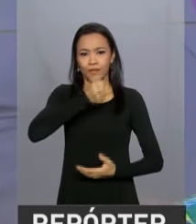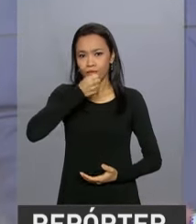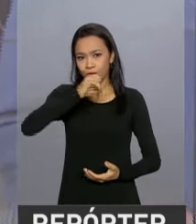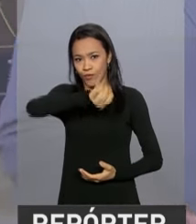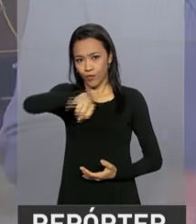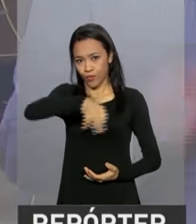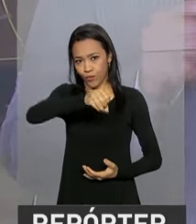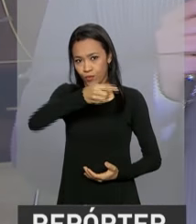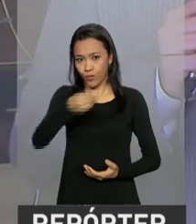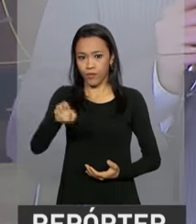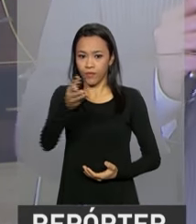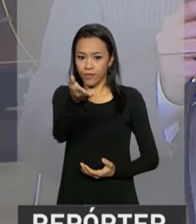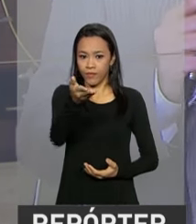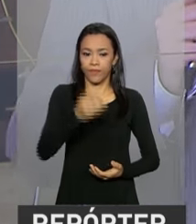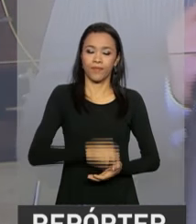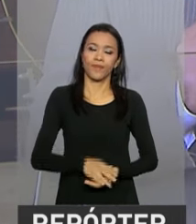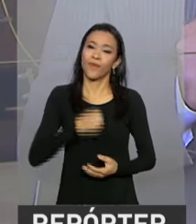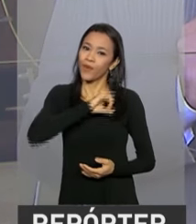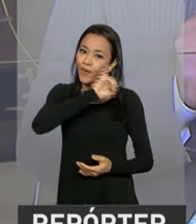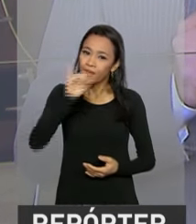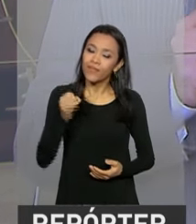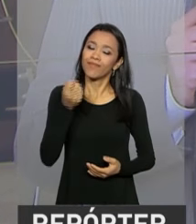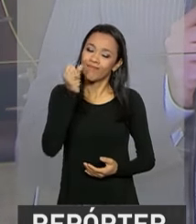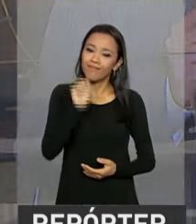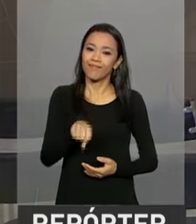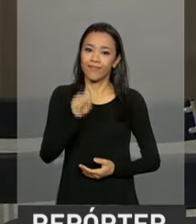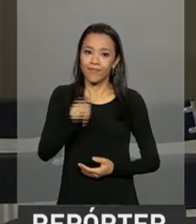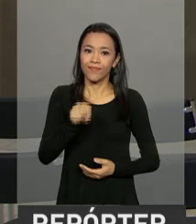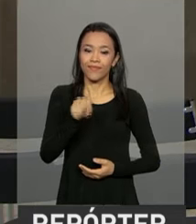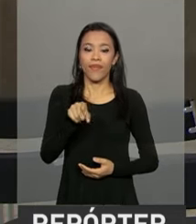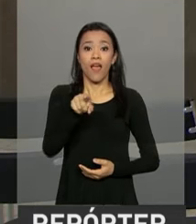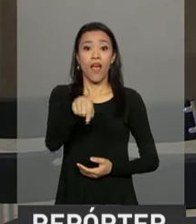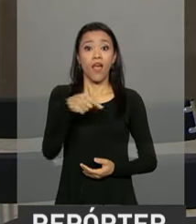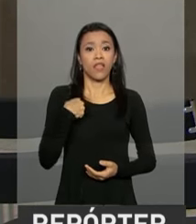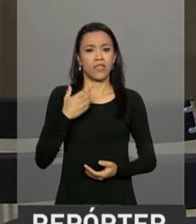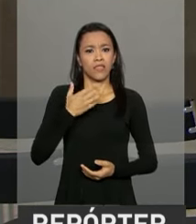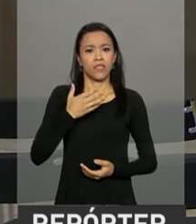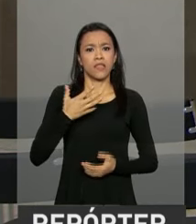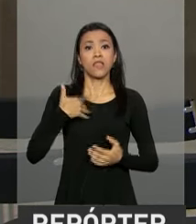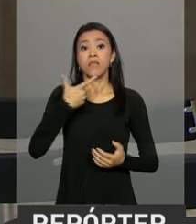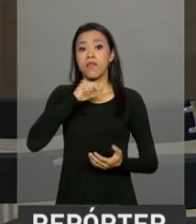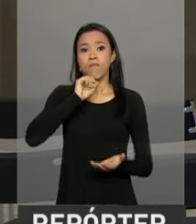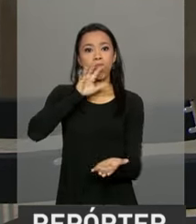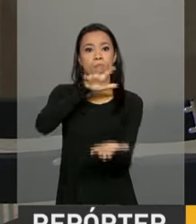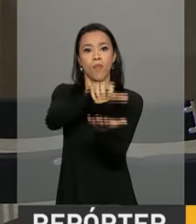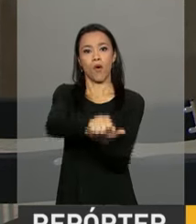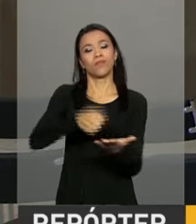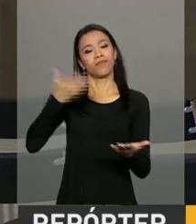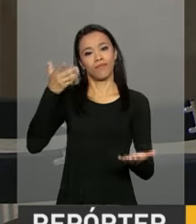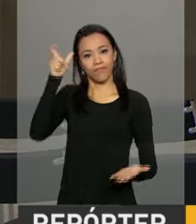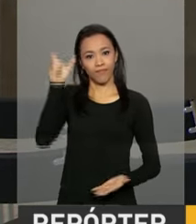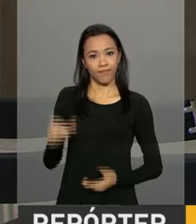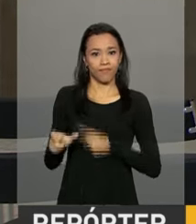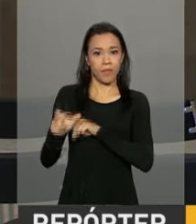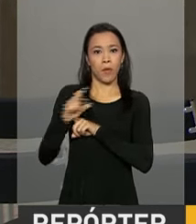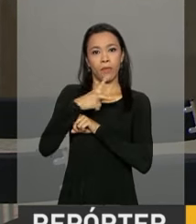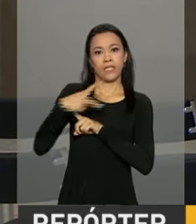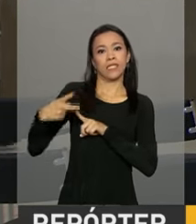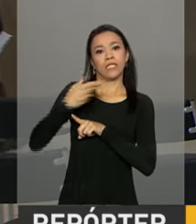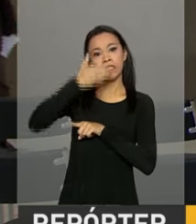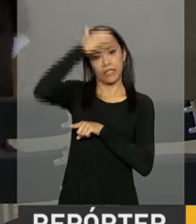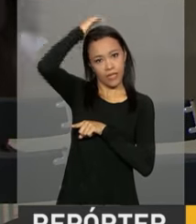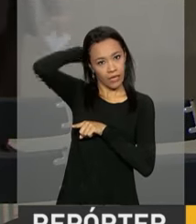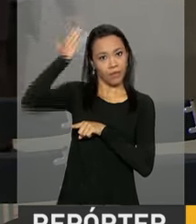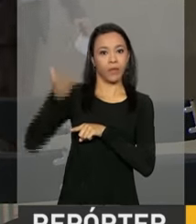Pedro. Oi, Renata. Exatamente. Quem dá posse a Gleice Mendonça é o presidente Michel